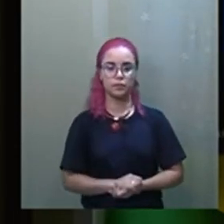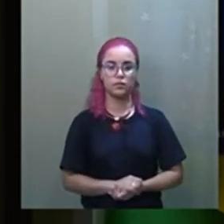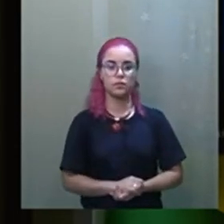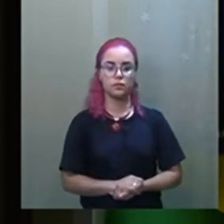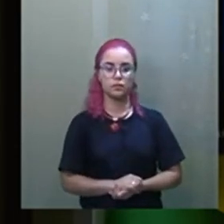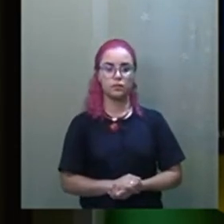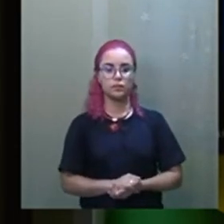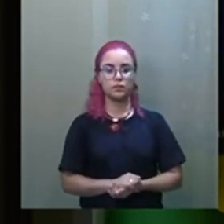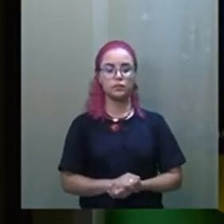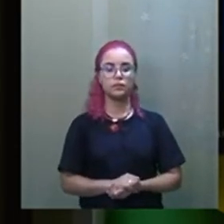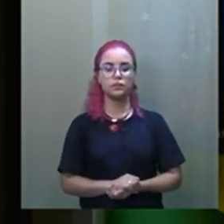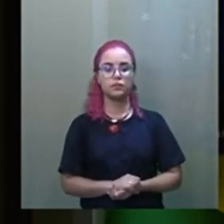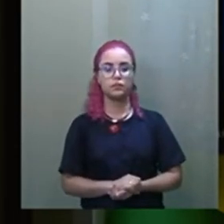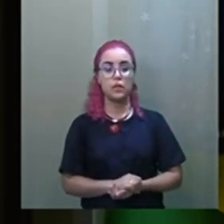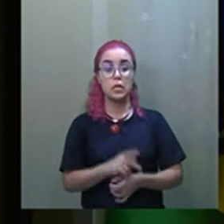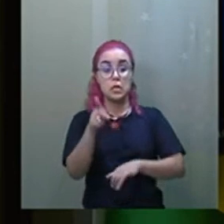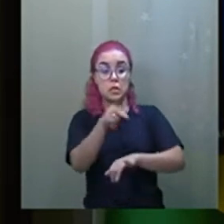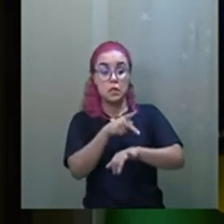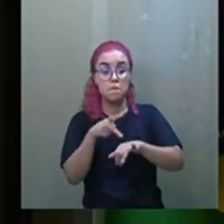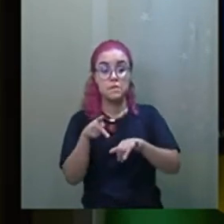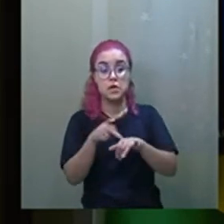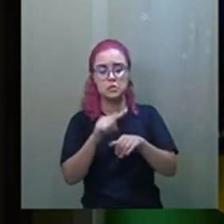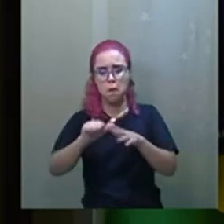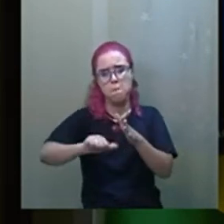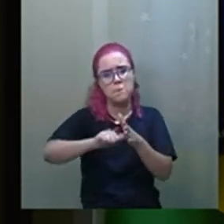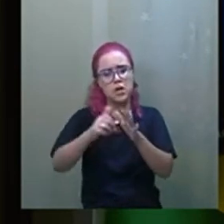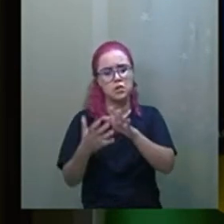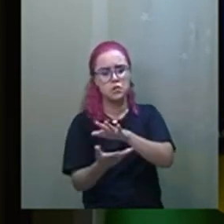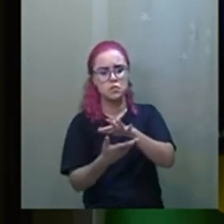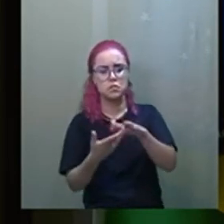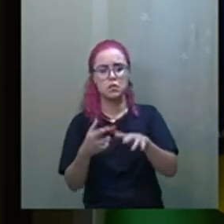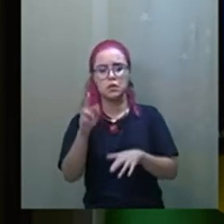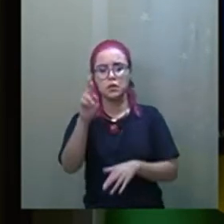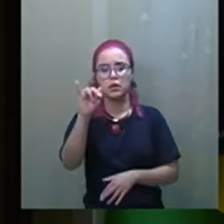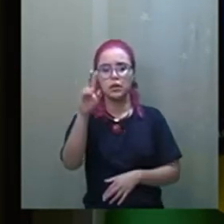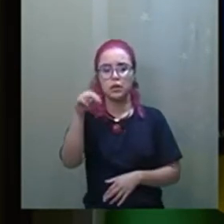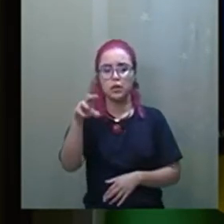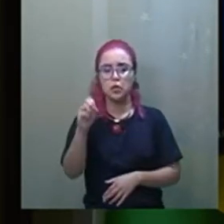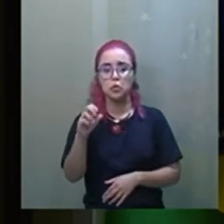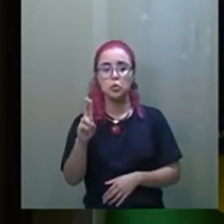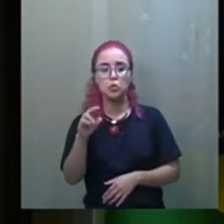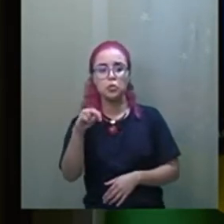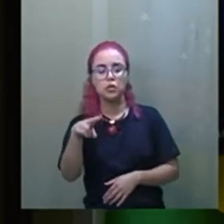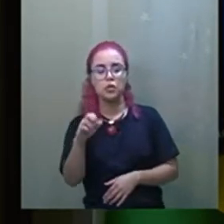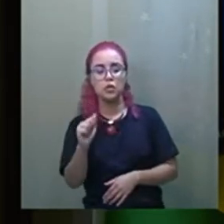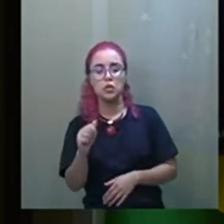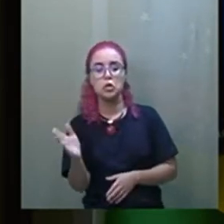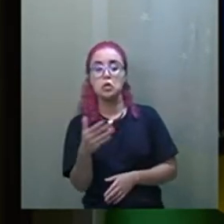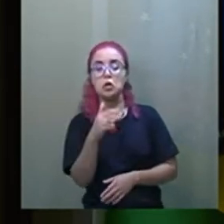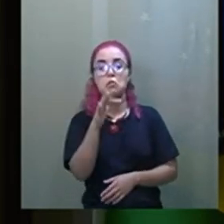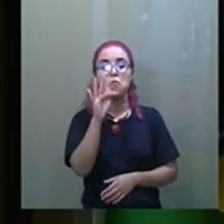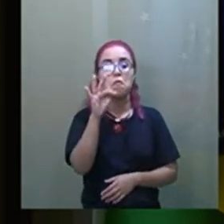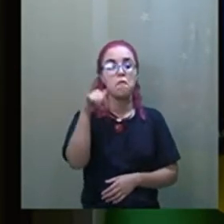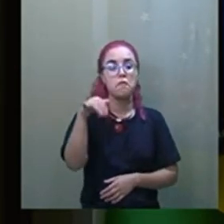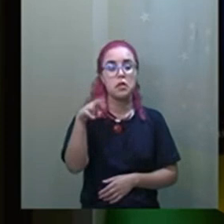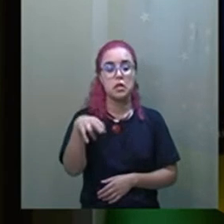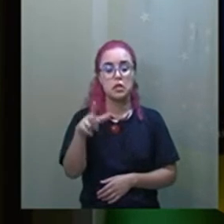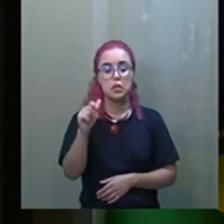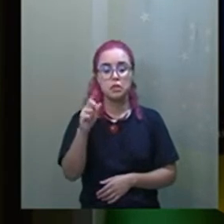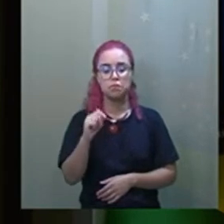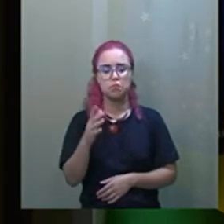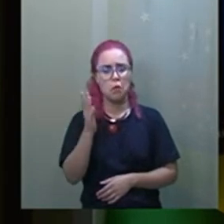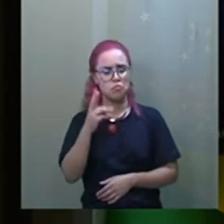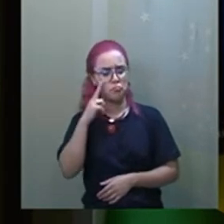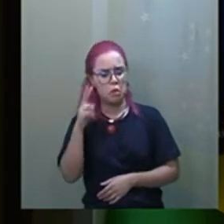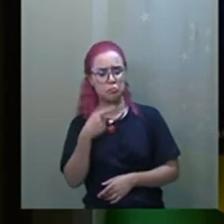países de primeiro mundo, Reino Unido, Suécia, Finlândia, já estão revendo